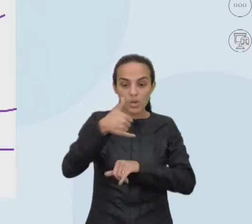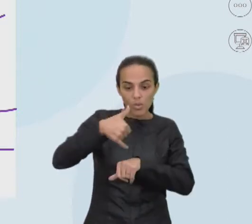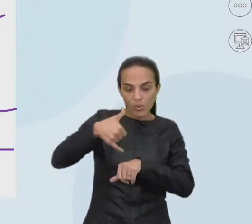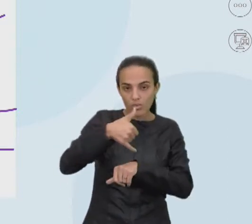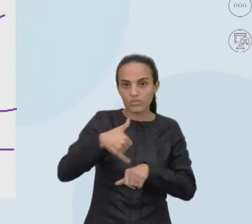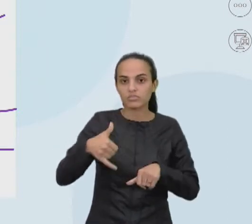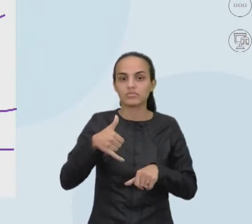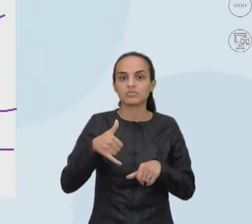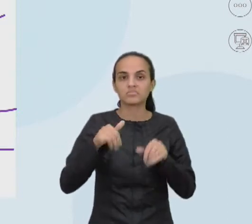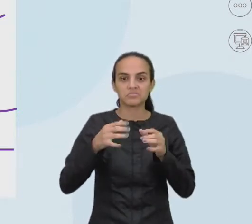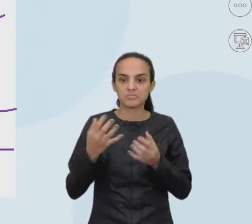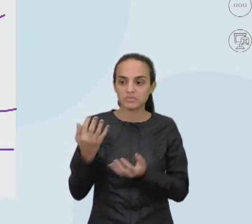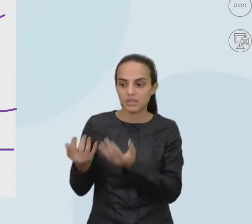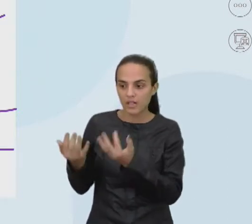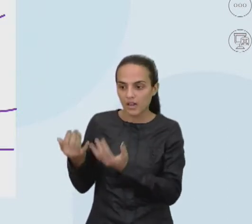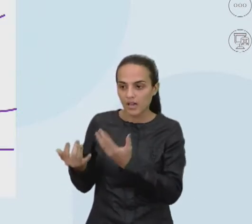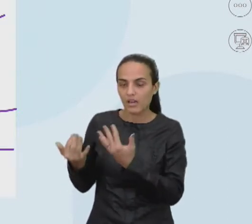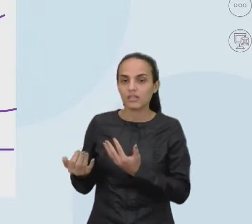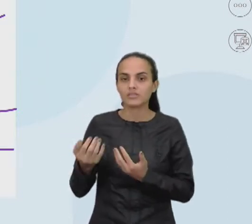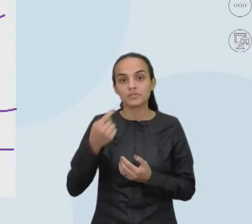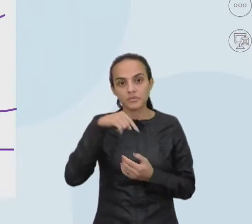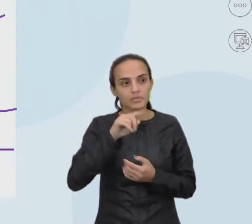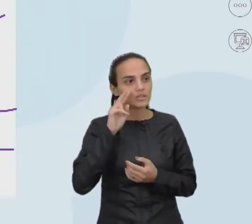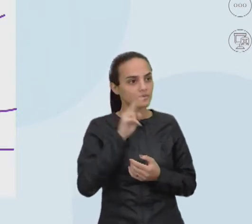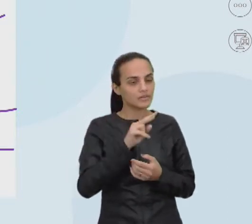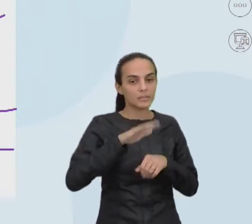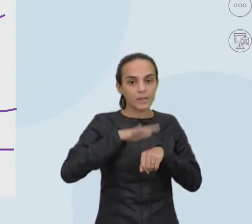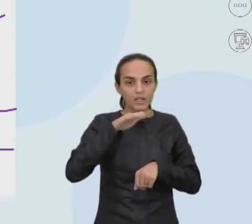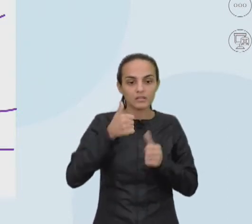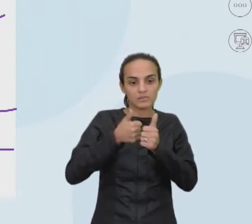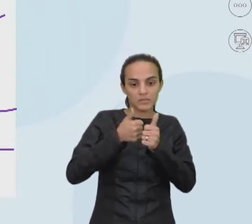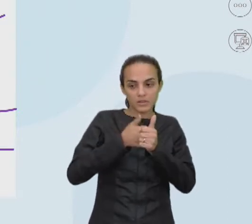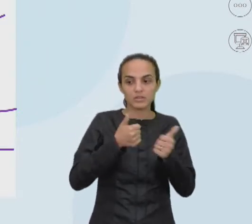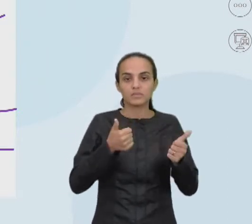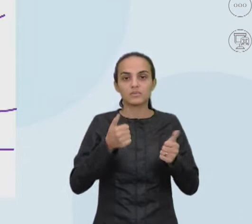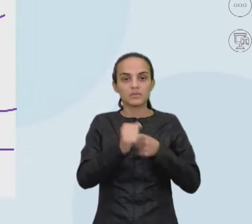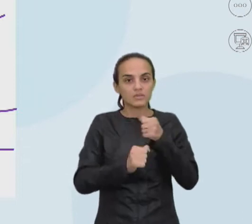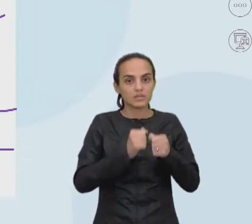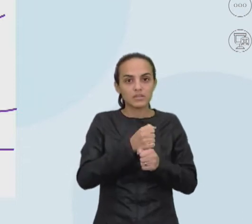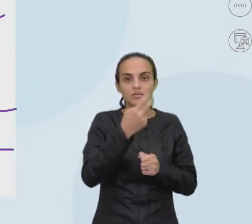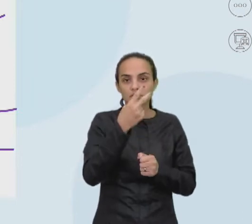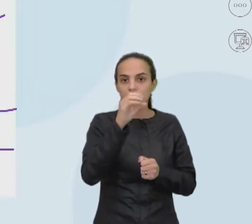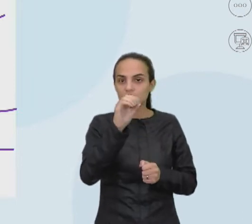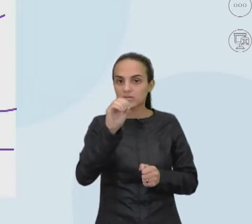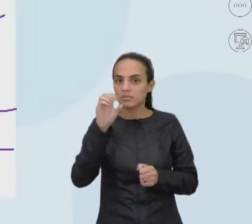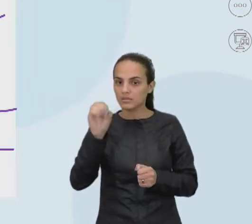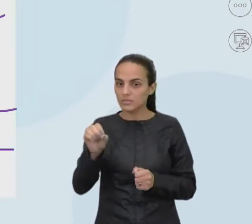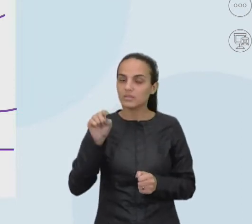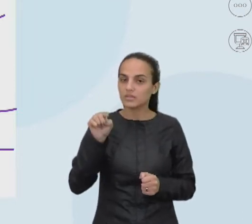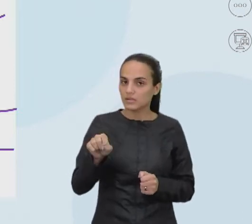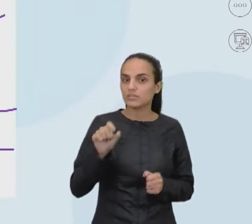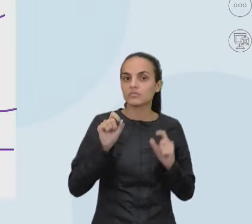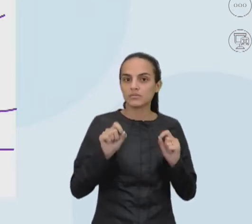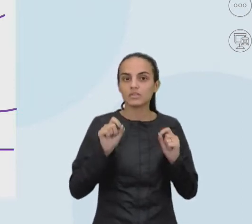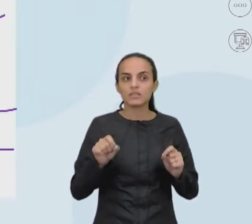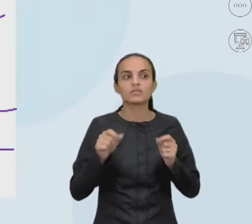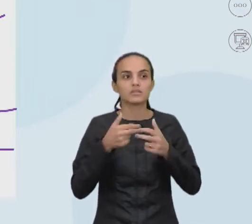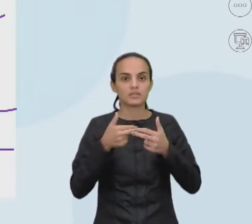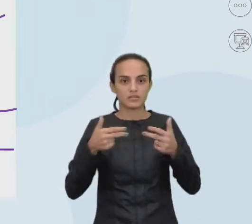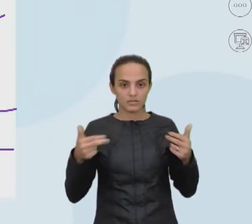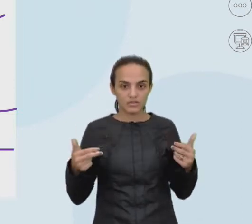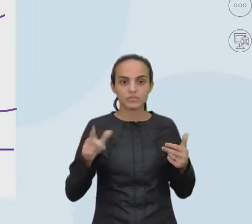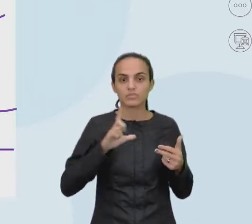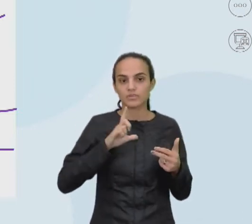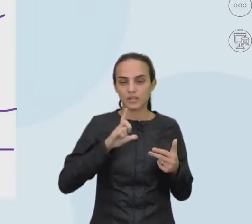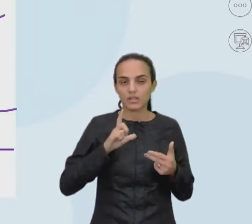E aí agora a gente vê mais próximo aqui, né, dos anos 2000, essa diversificação aí das